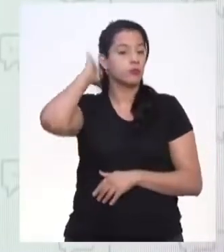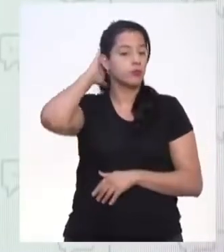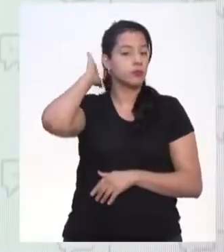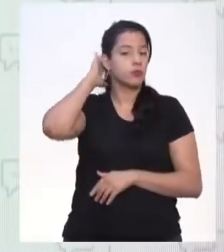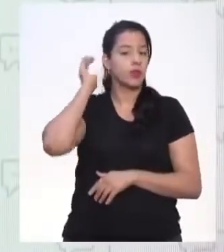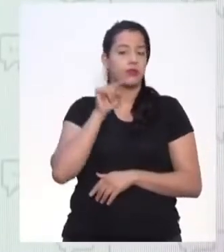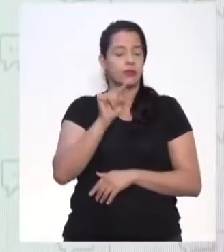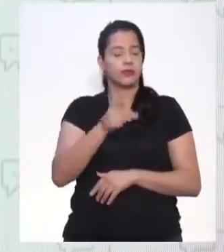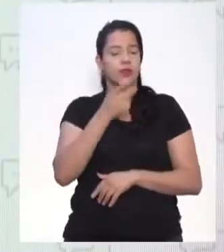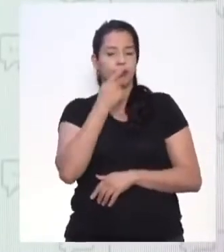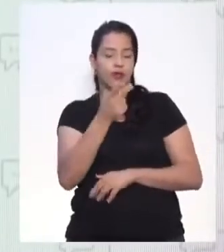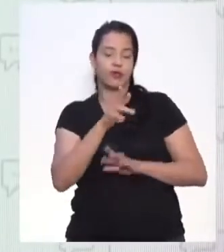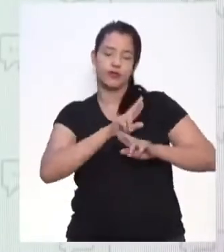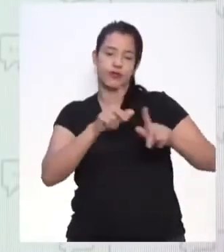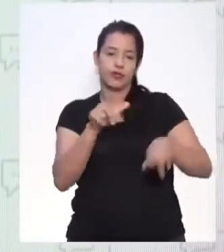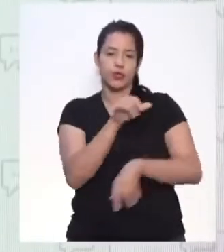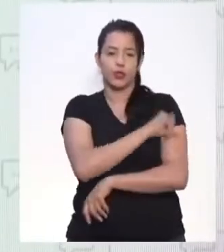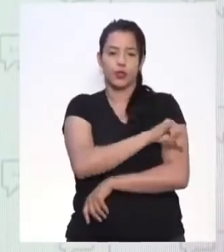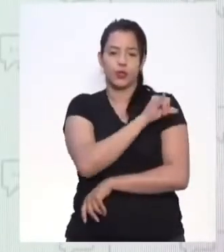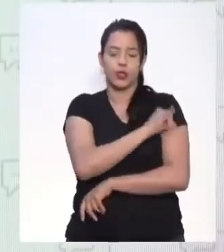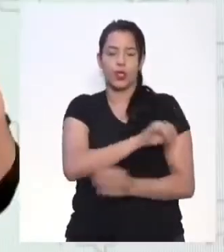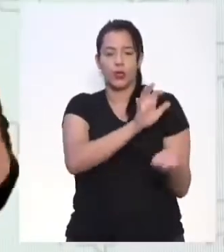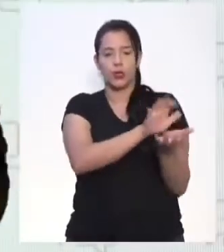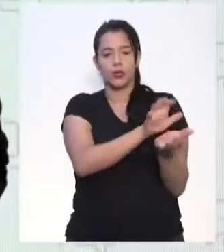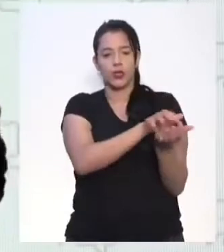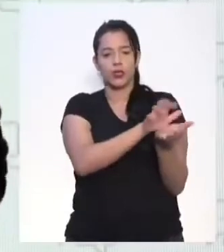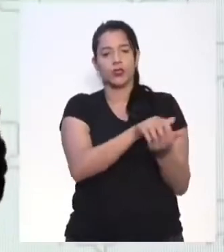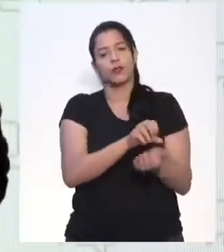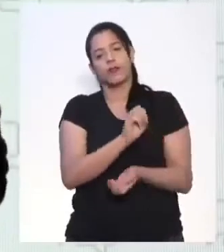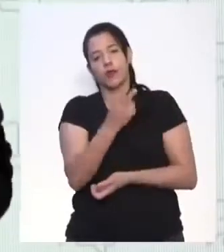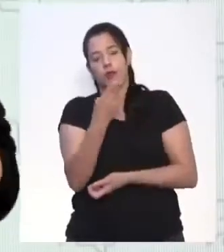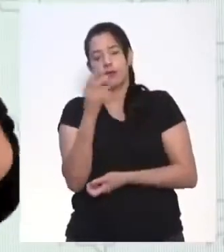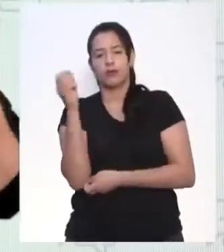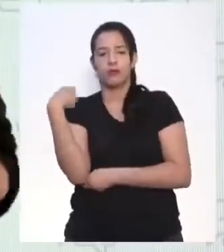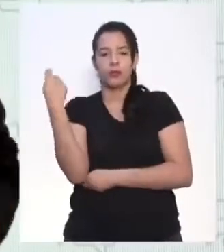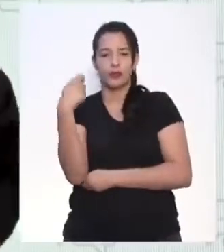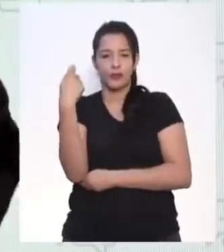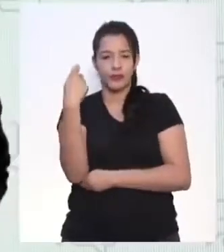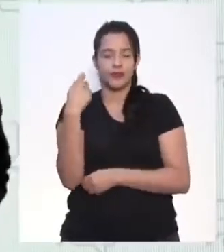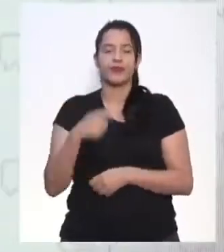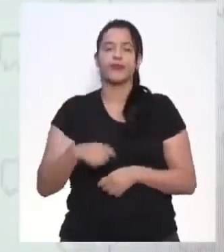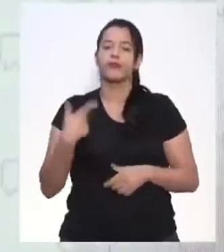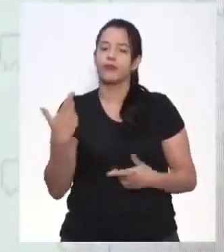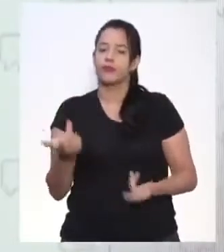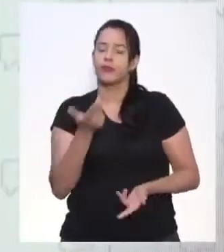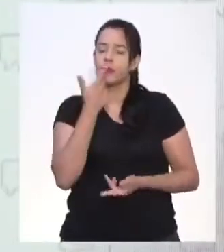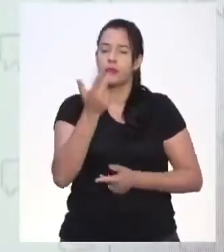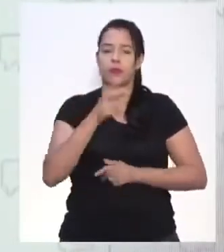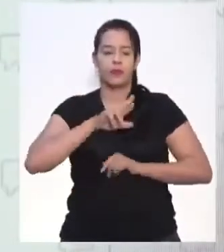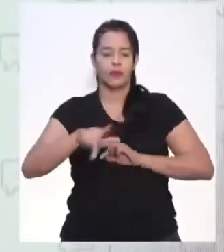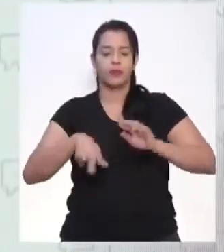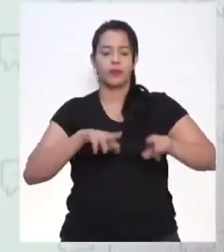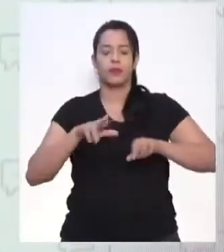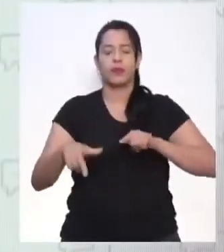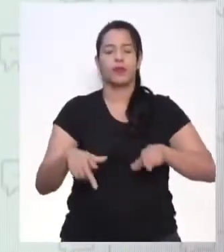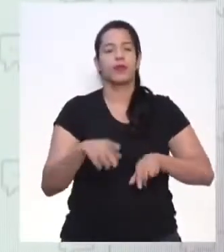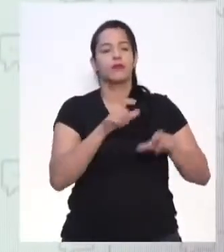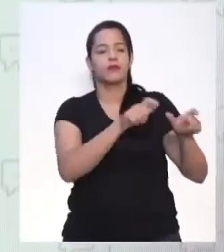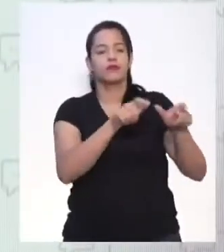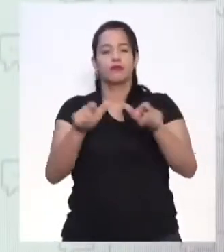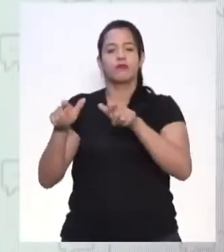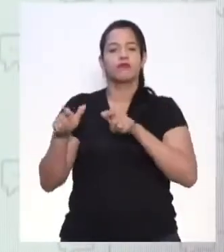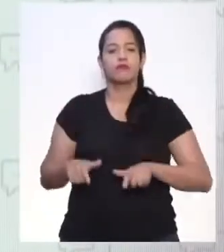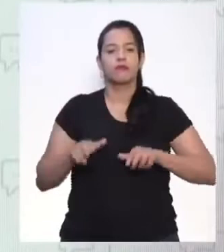diferente de quem mora no Rio, em Recife ou em Porto Alegre. Os sotaques surgiram por um motivo óbvio, porque povos de vários lugares